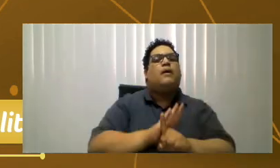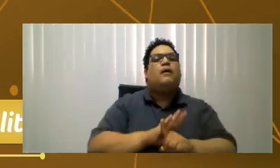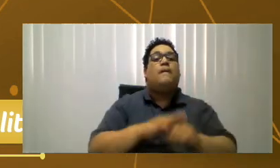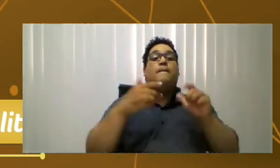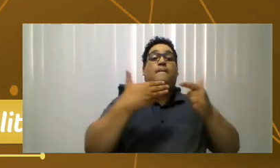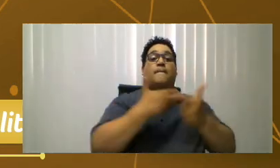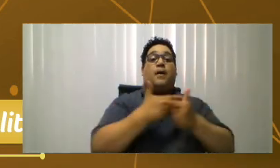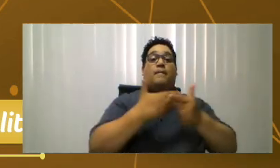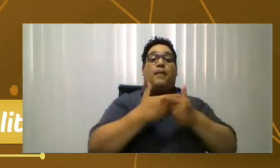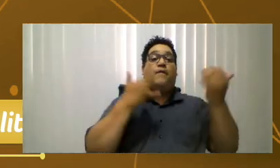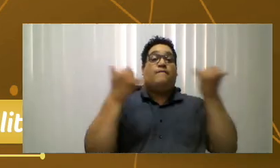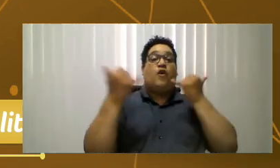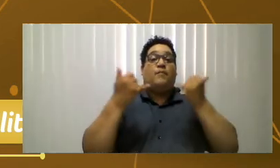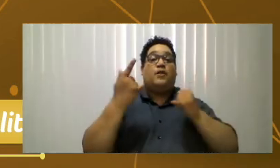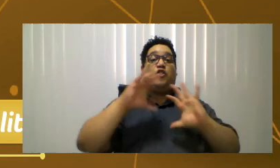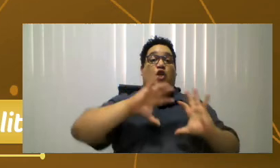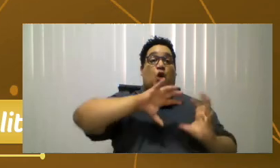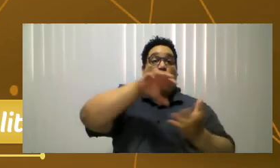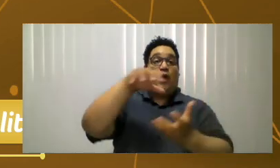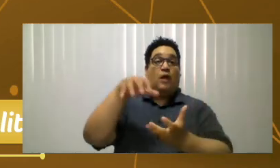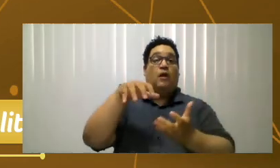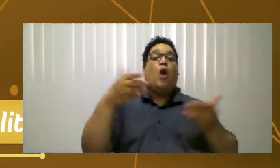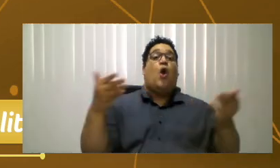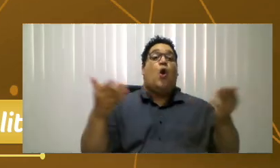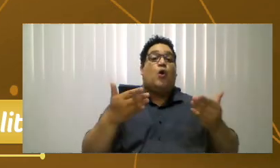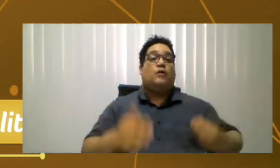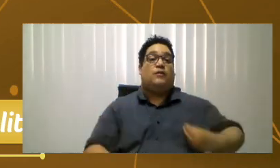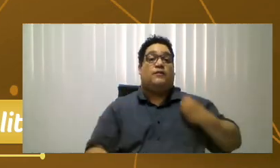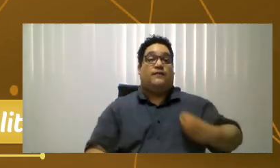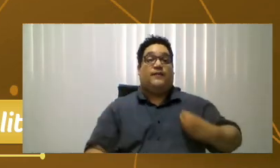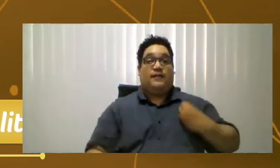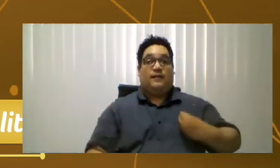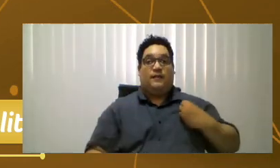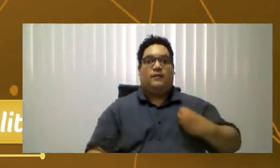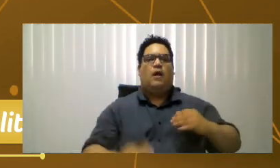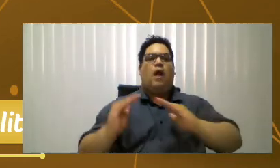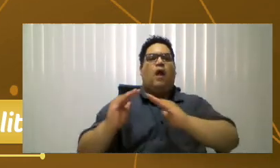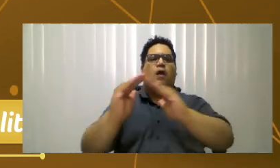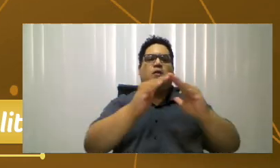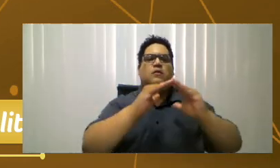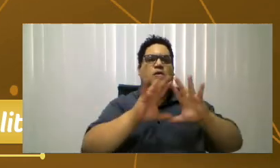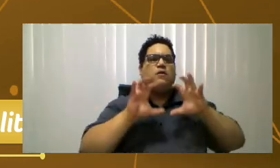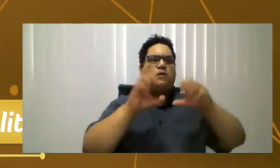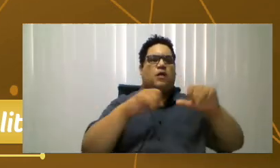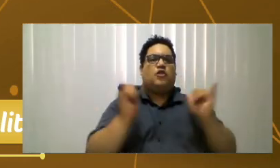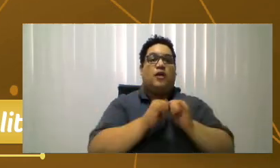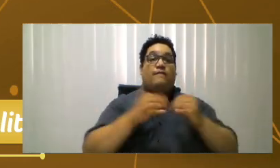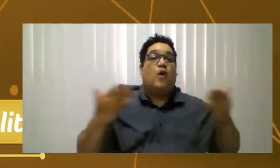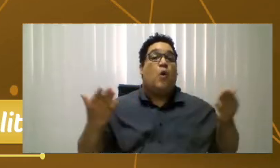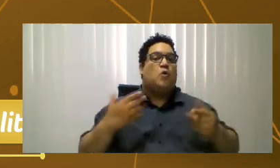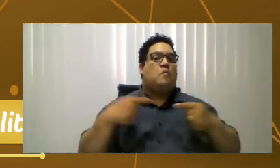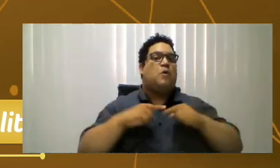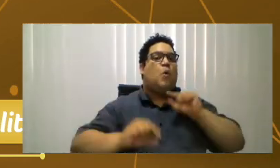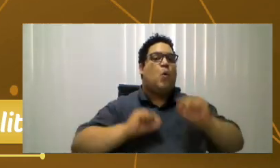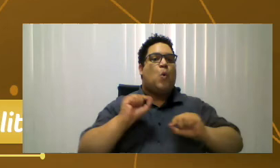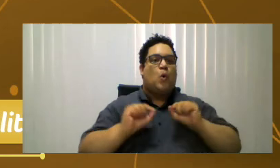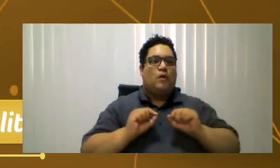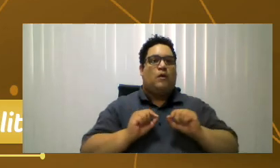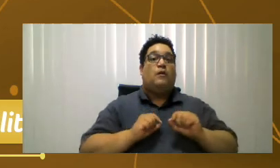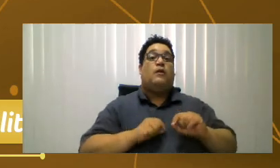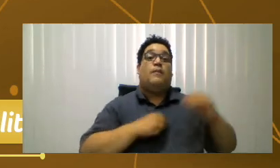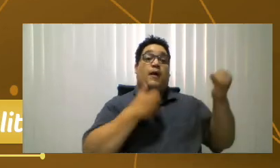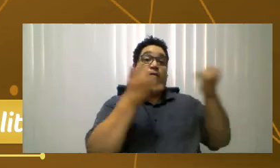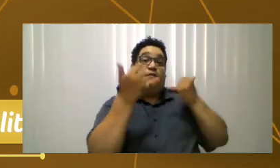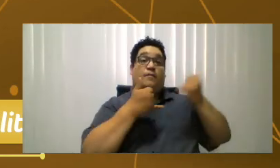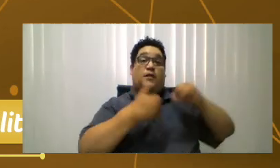informação geográfica no entendimento da situação das ocupações na Chesf hoje? A associação dessas